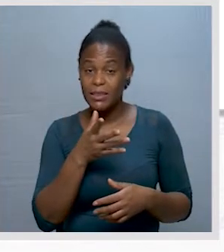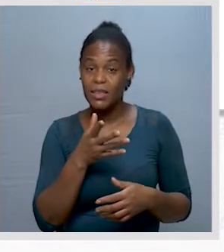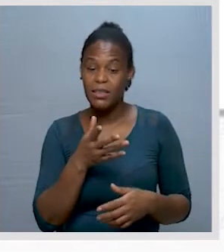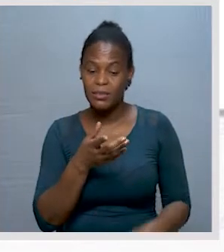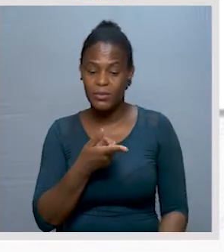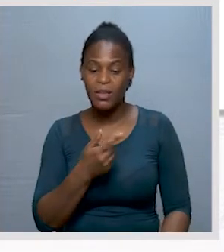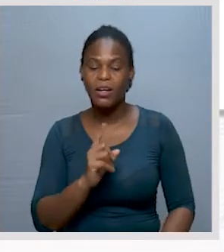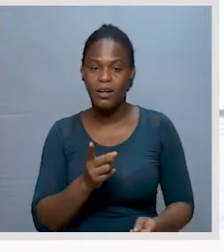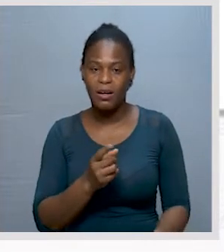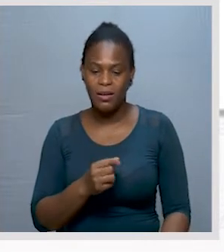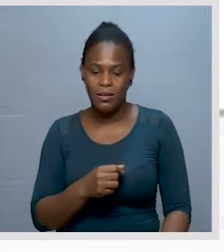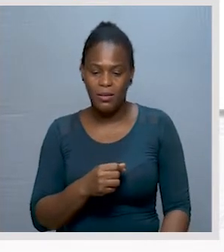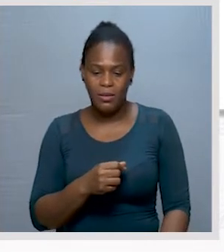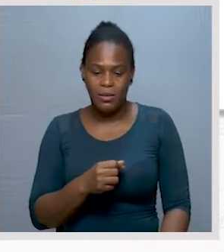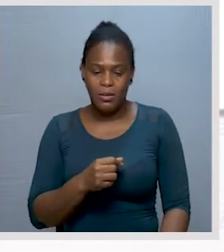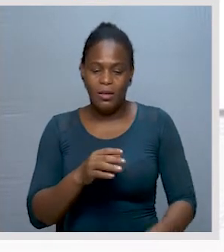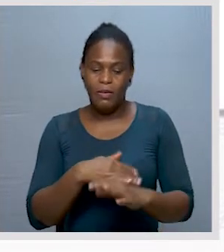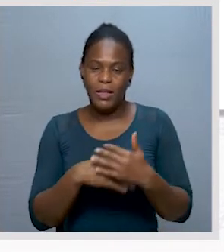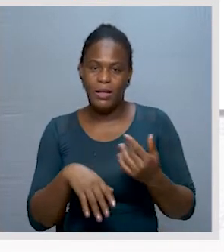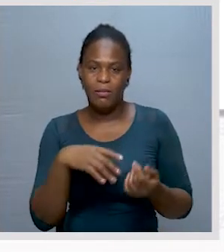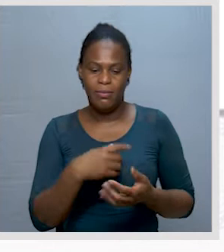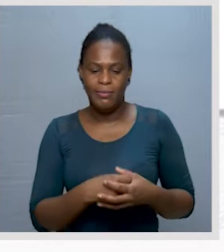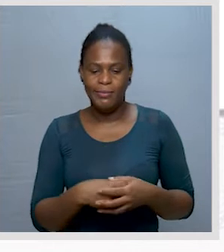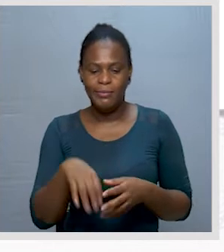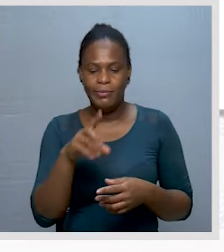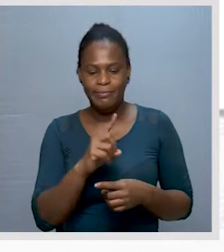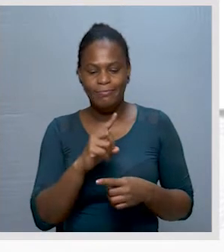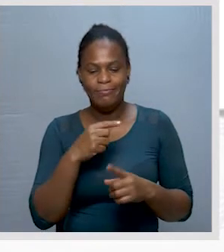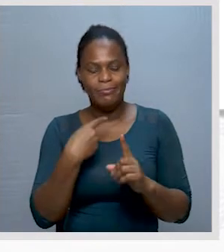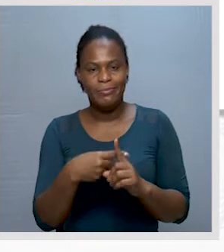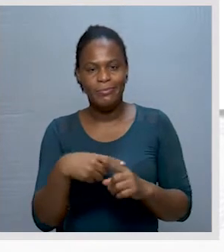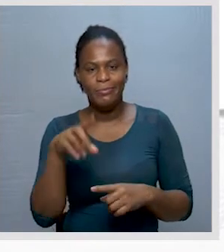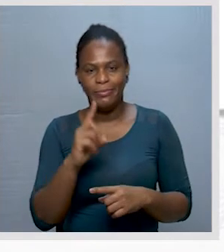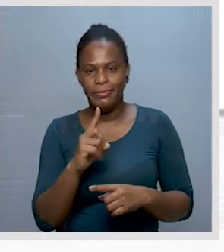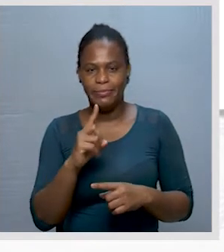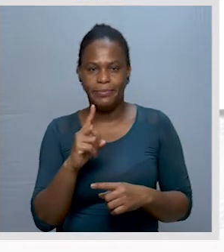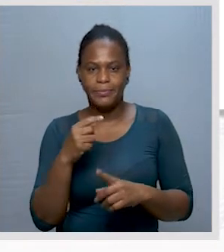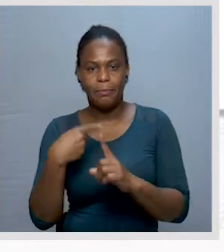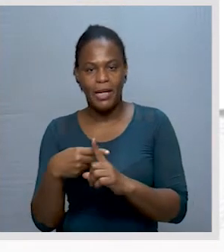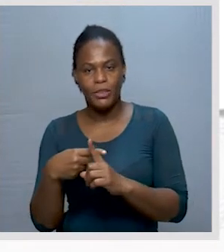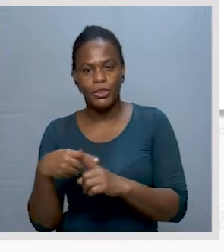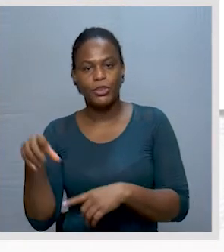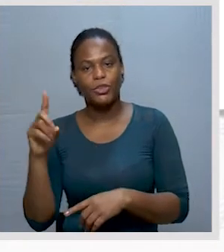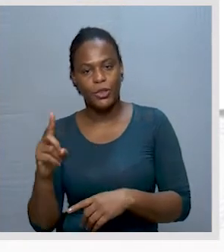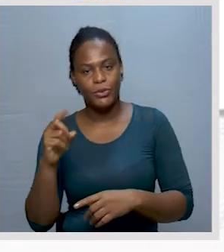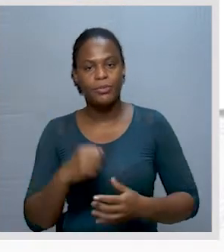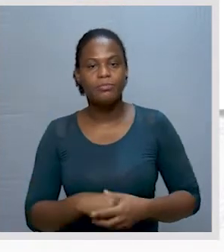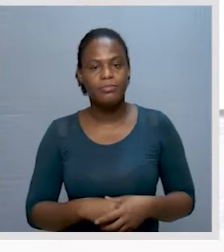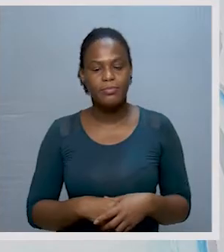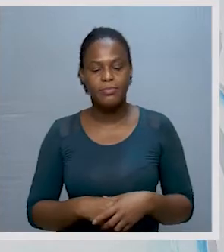que vai fazer assim, 6 mais 6 mais